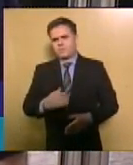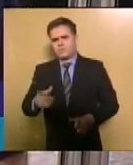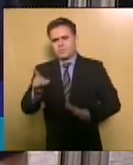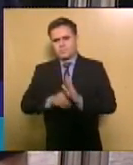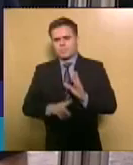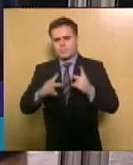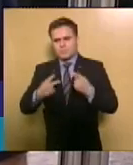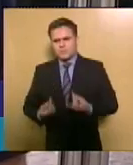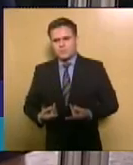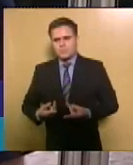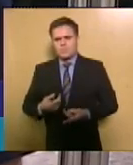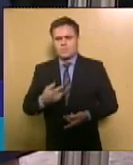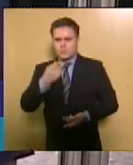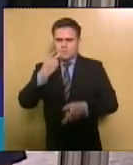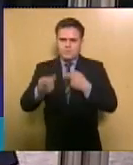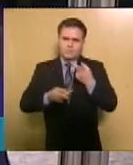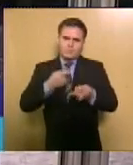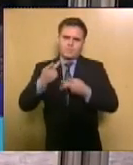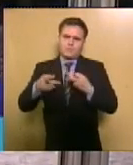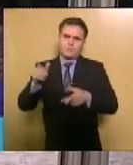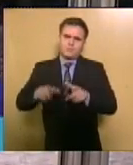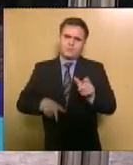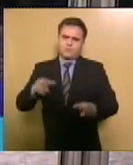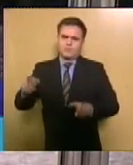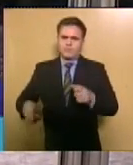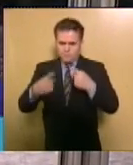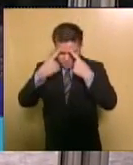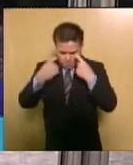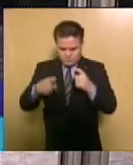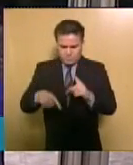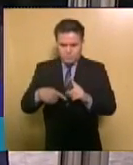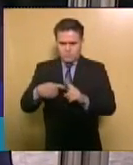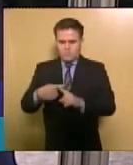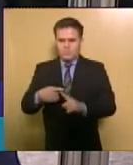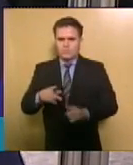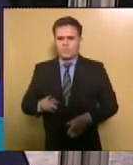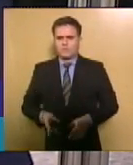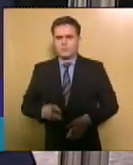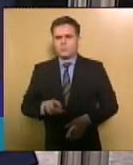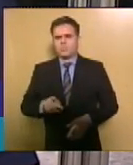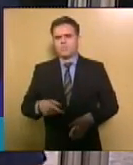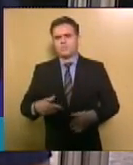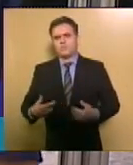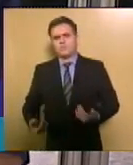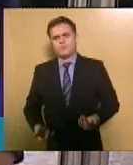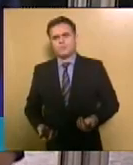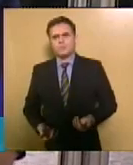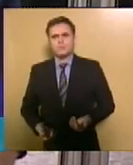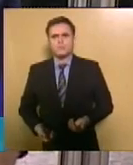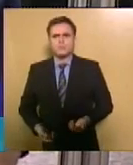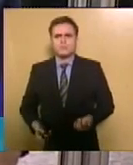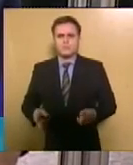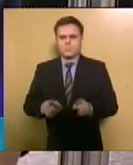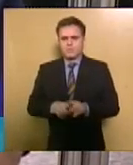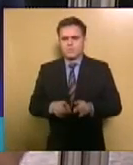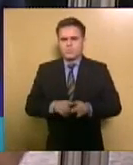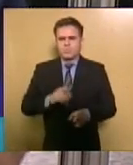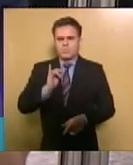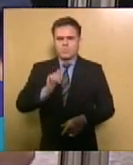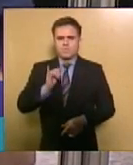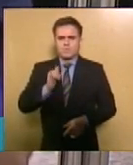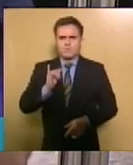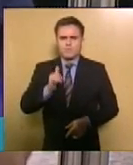pauta quando a gente vem falando do do índices de violência e ao mesmo tempo tem colocado